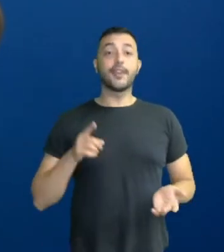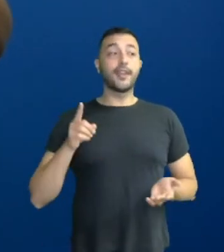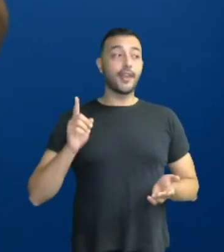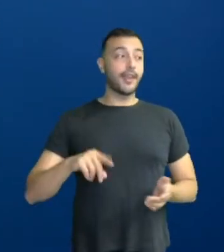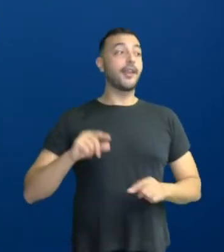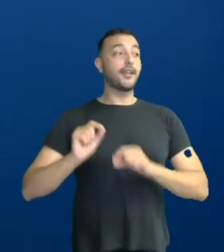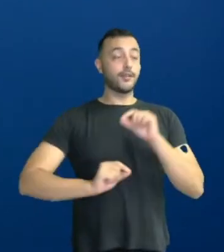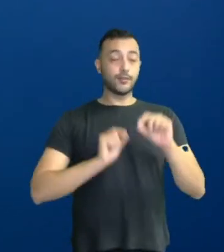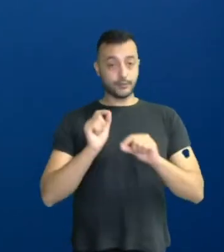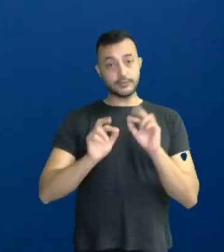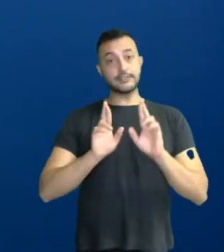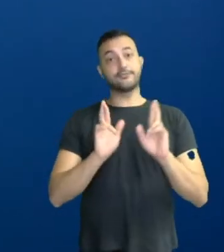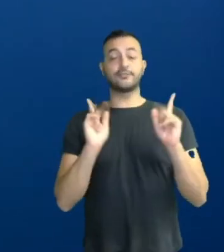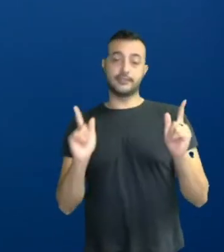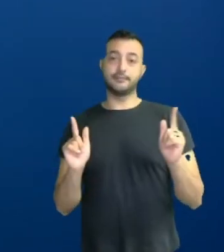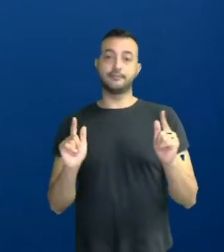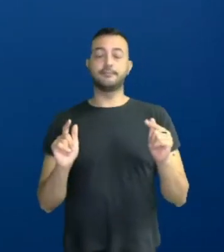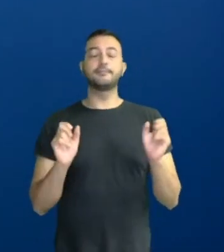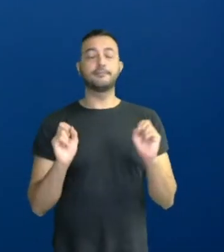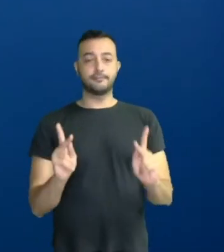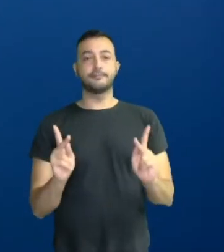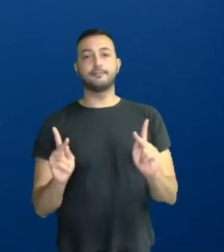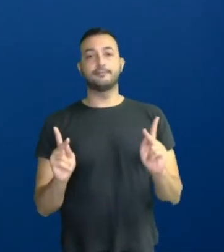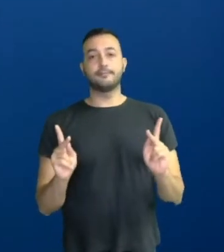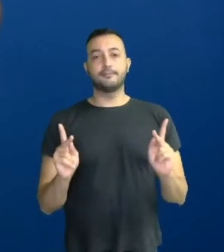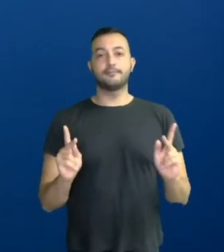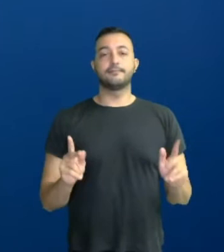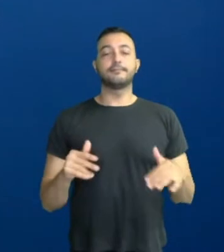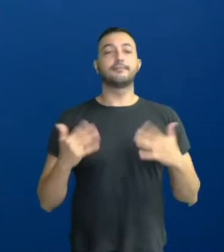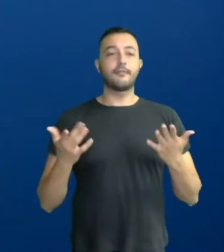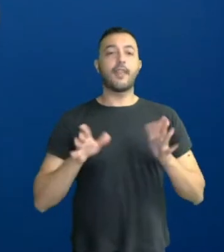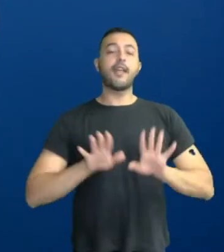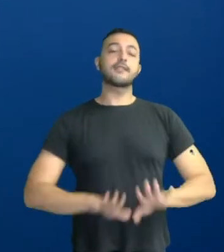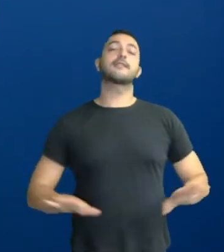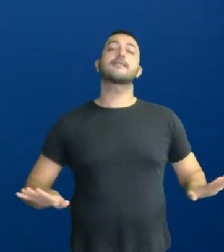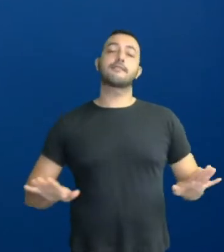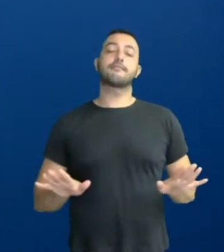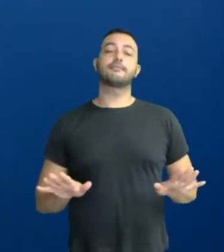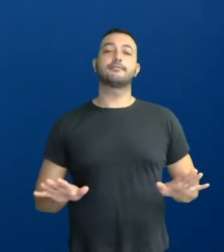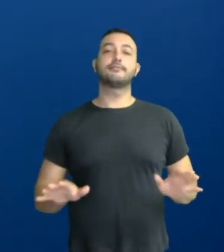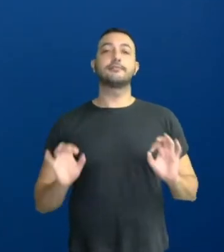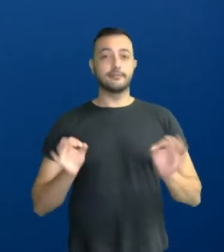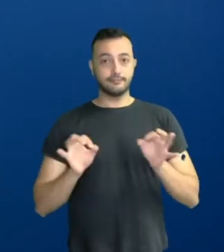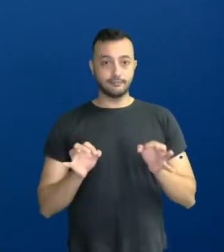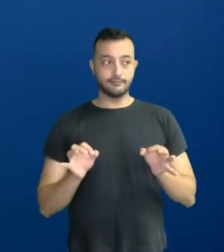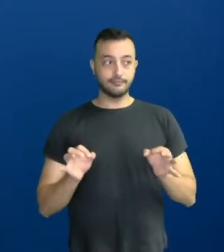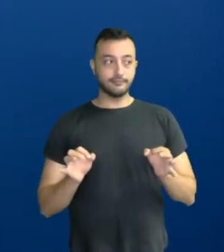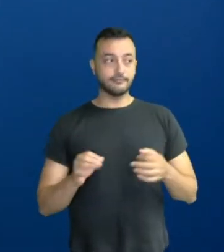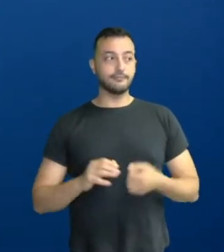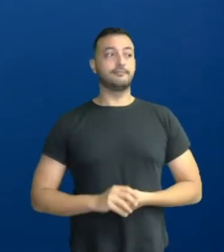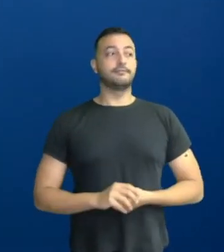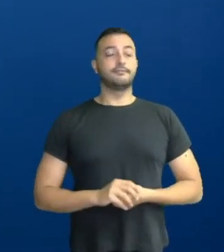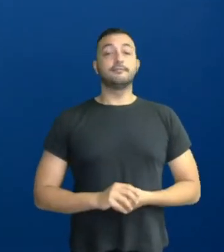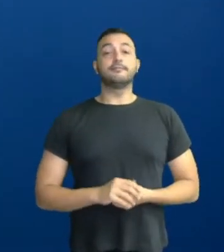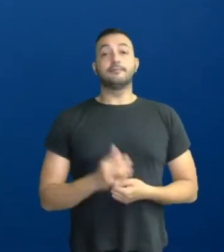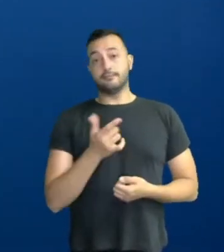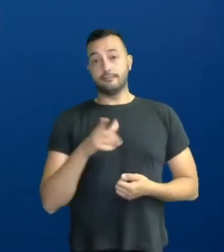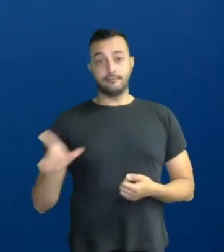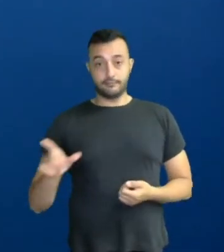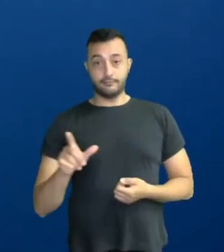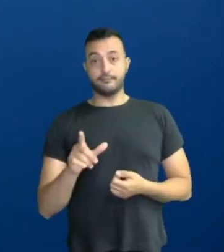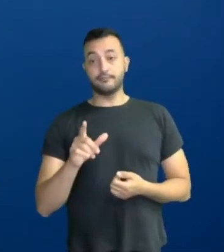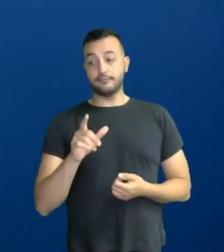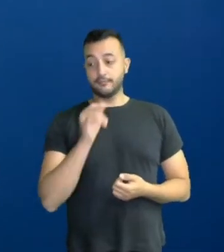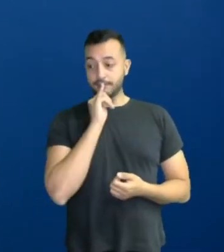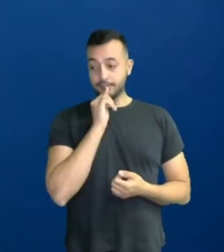maneira o quê? Diferente, tá ok? Então, é assim que funciona, certinho? Próximo exemplo para